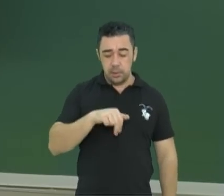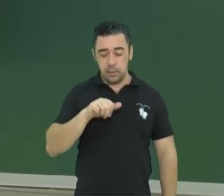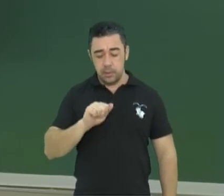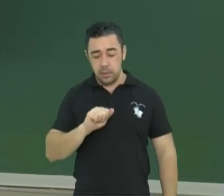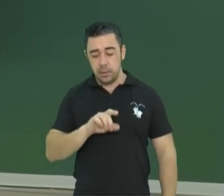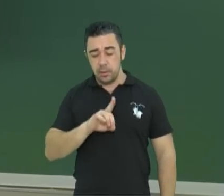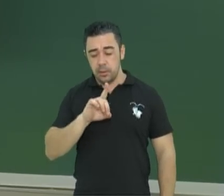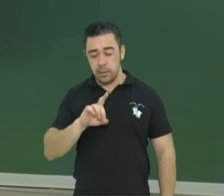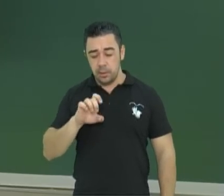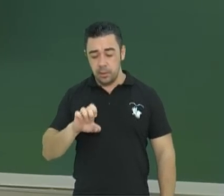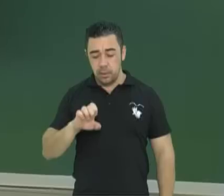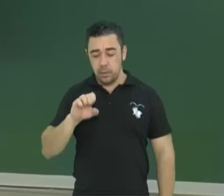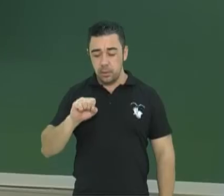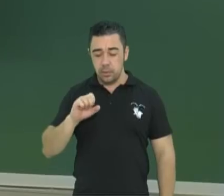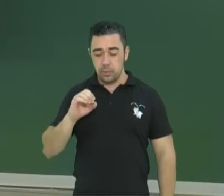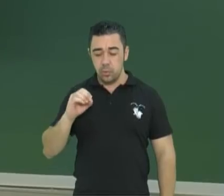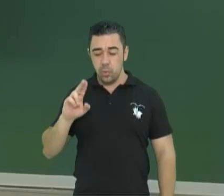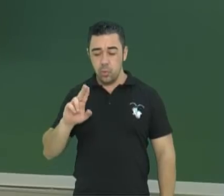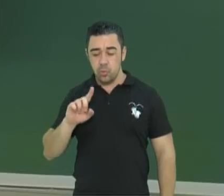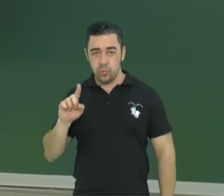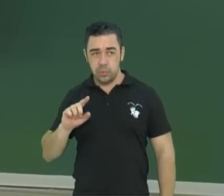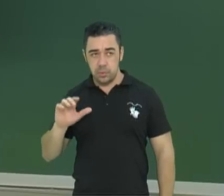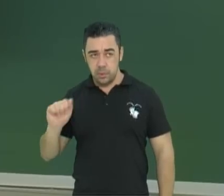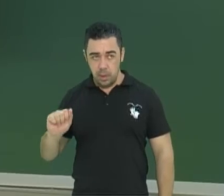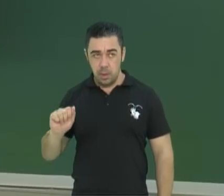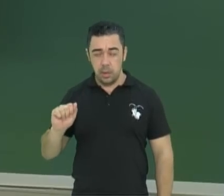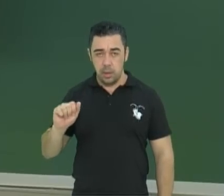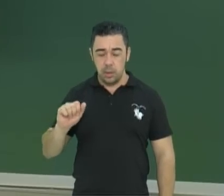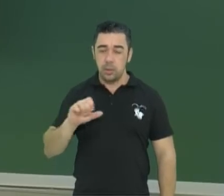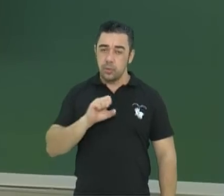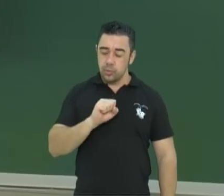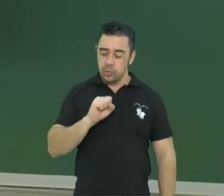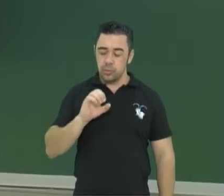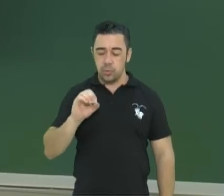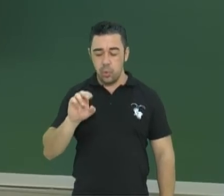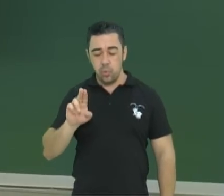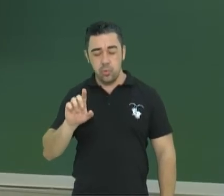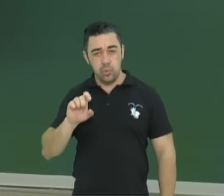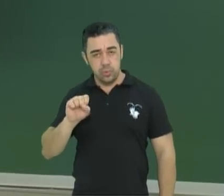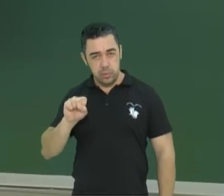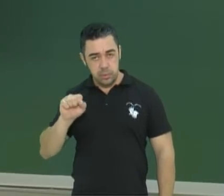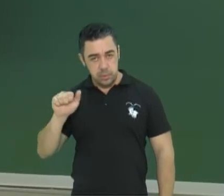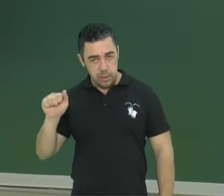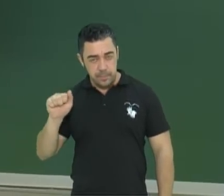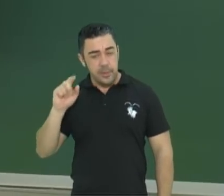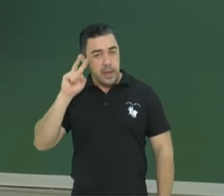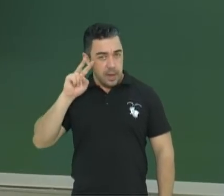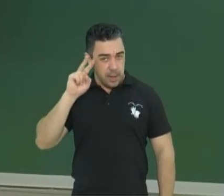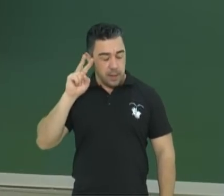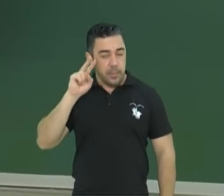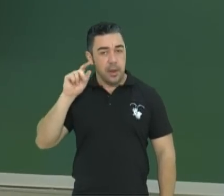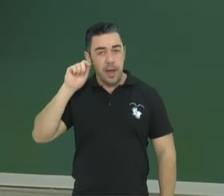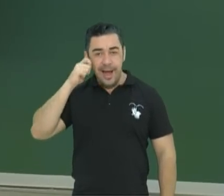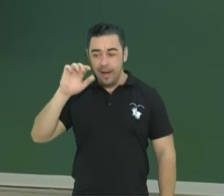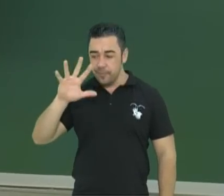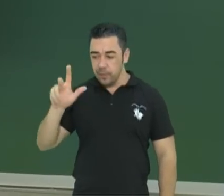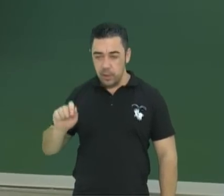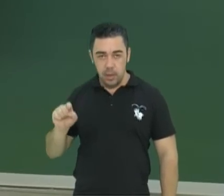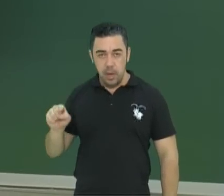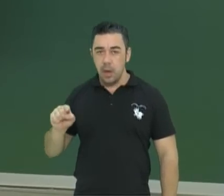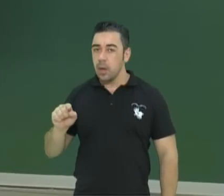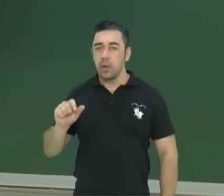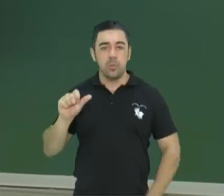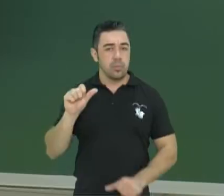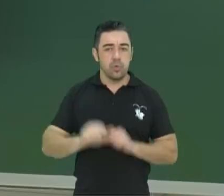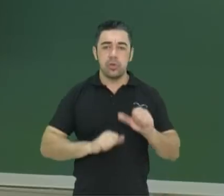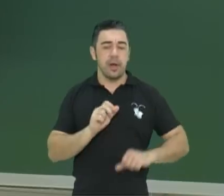viu, lembra um exercício que nós fizemos na aula passada sobre a mudança de nome, né? Que os africanos eles eram obrigados a mudar desse nome,